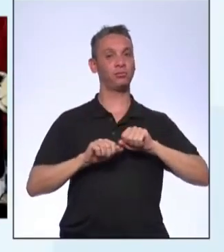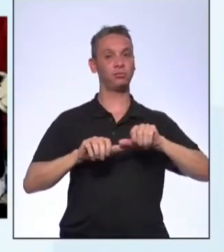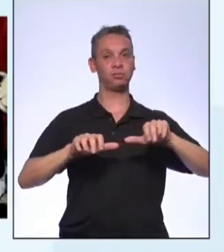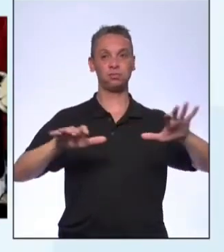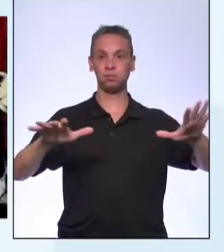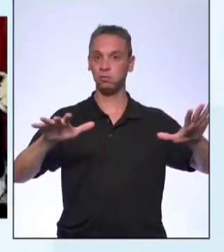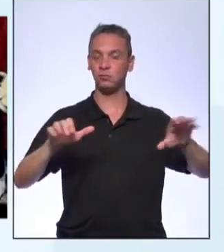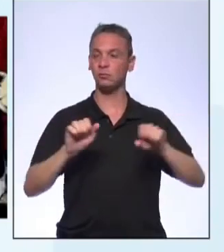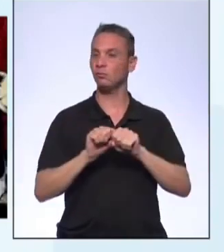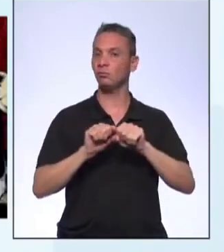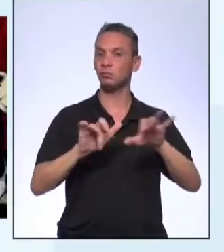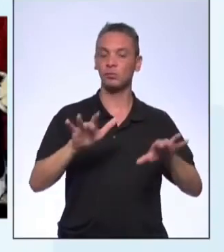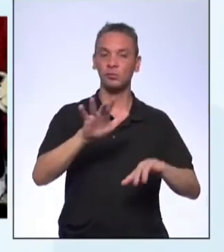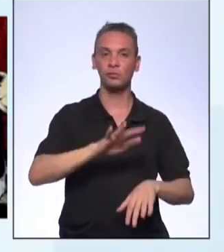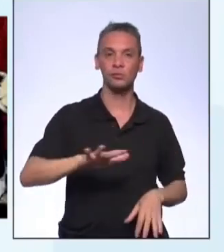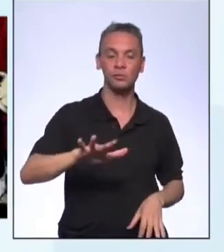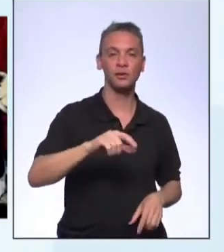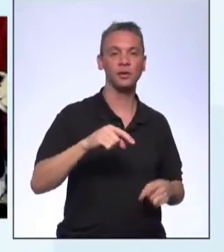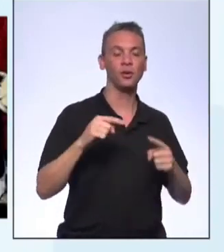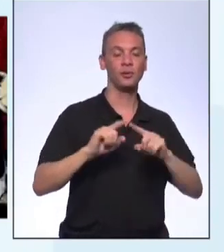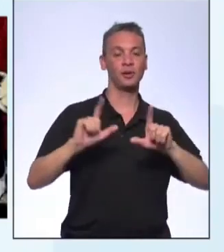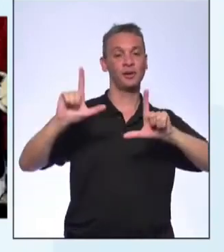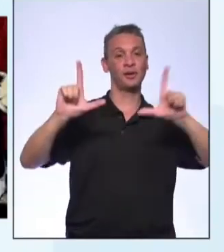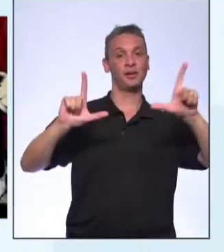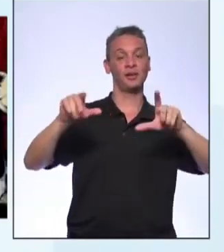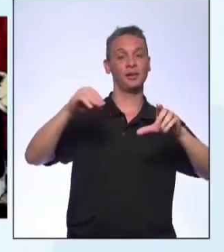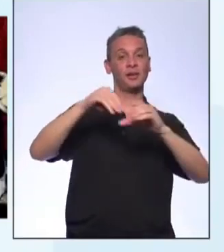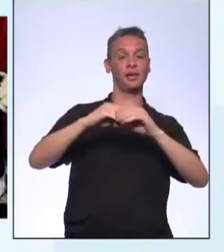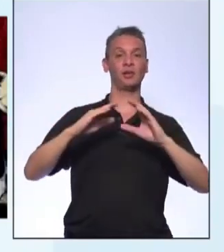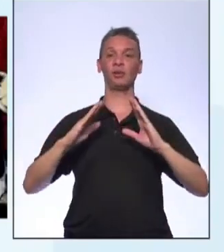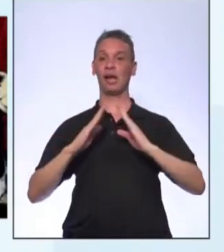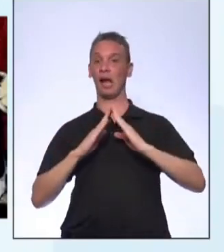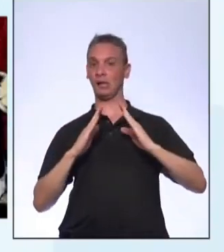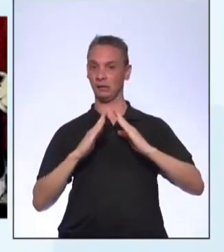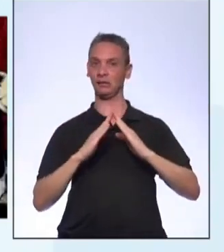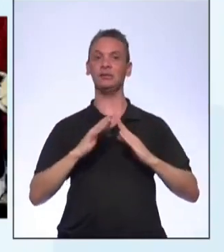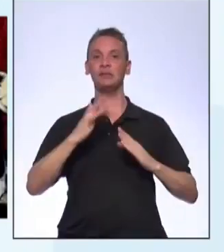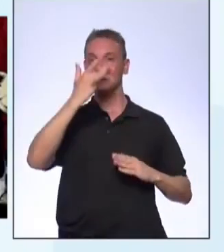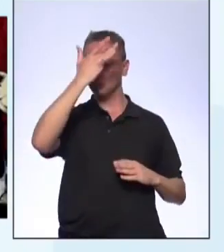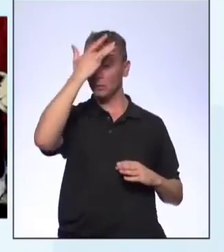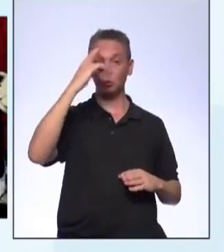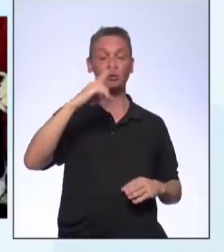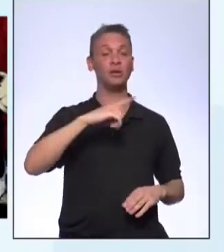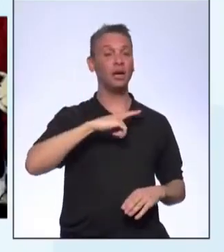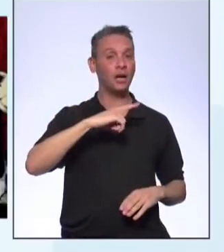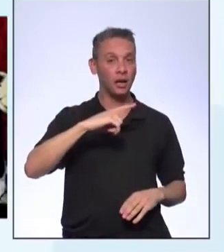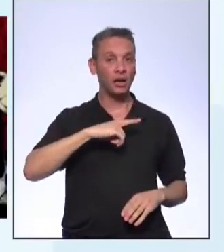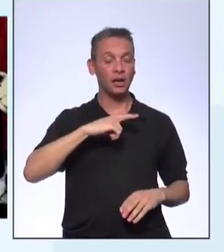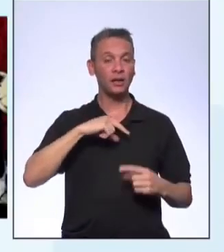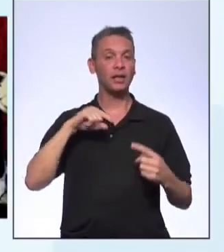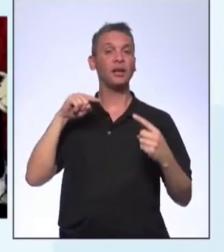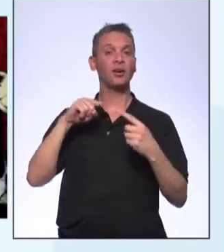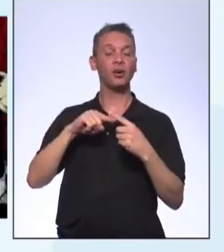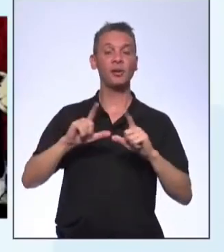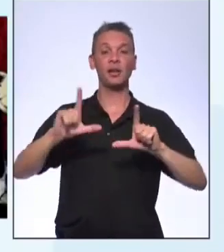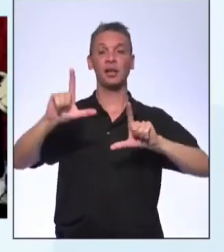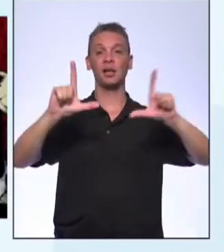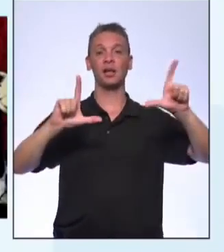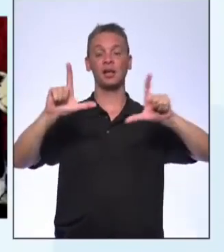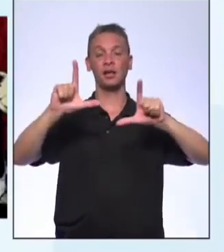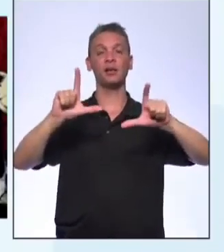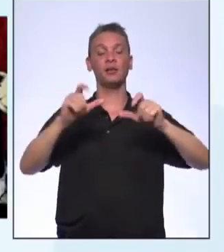dentro é uma expressão, é um eletrodoméstico, é um bem material, é uma mercadoria, que é uma mídia